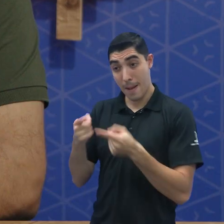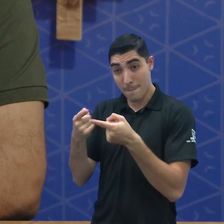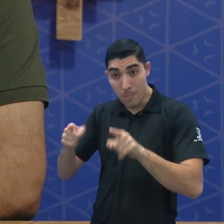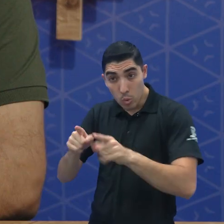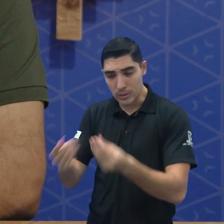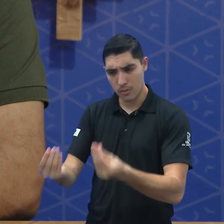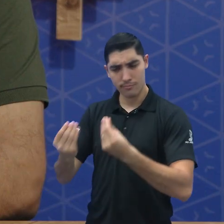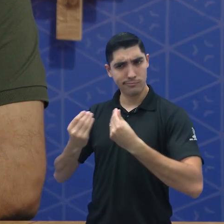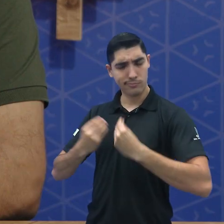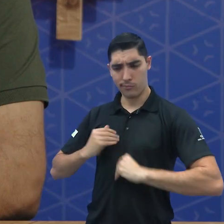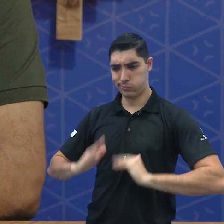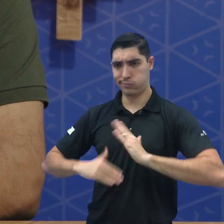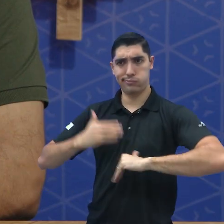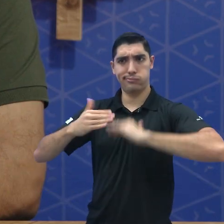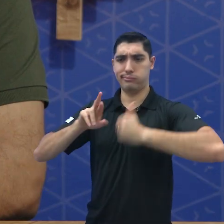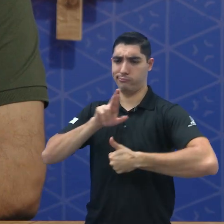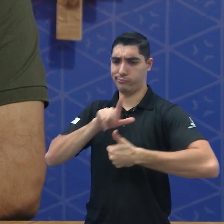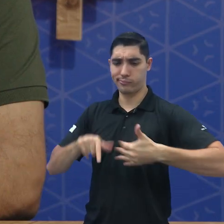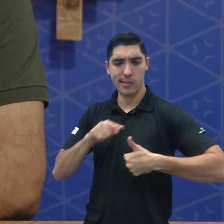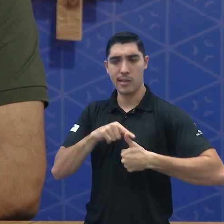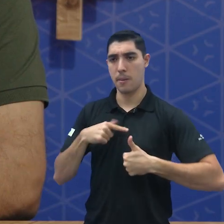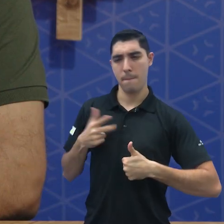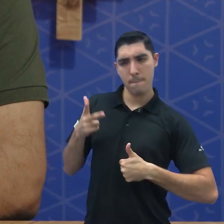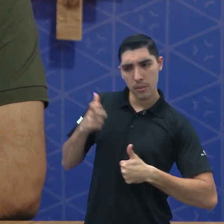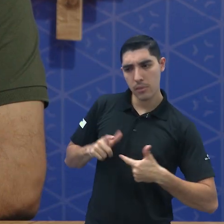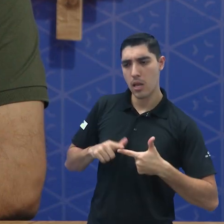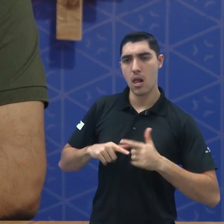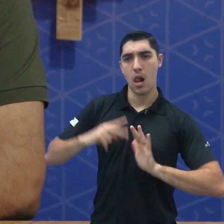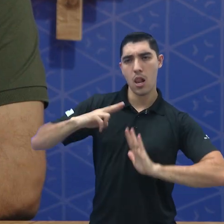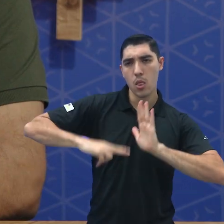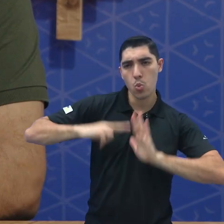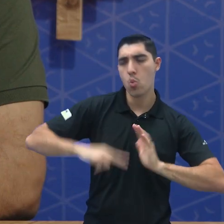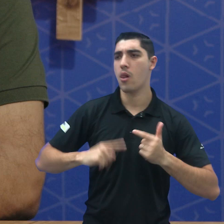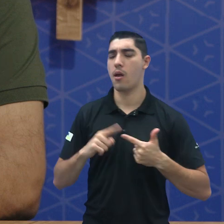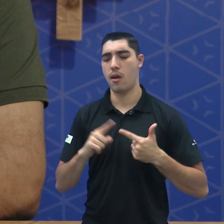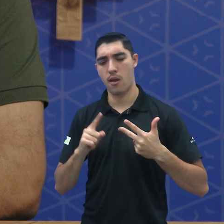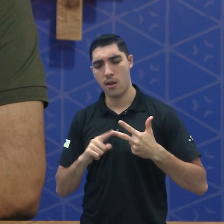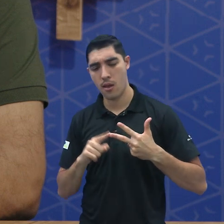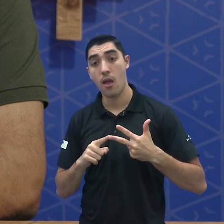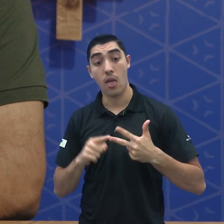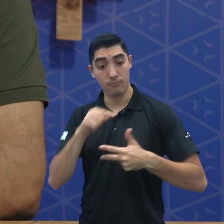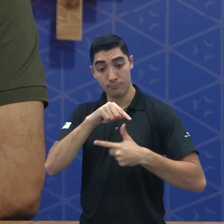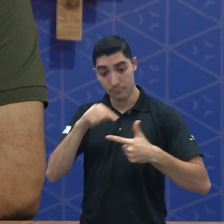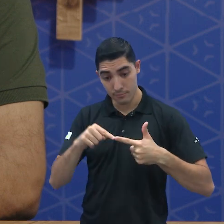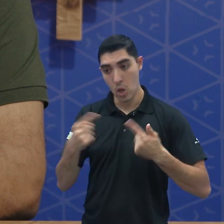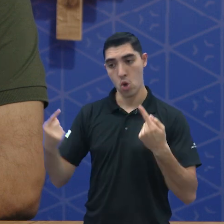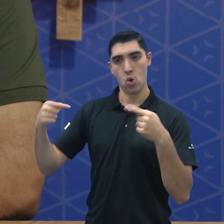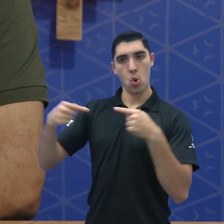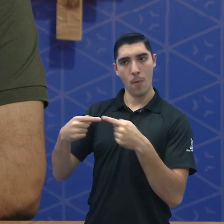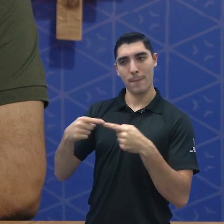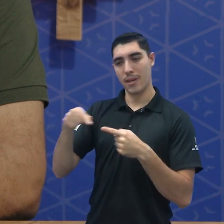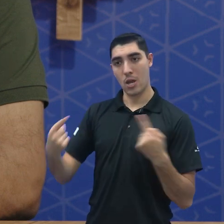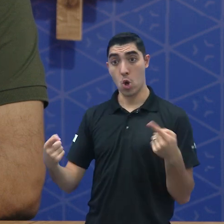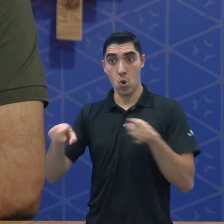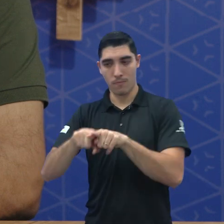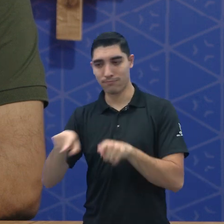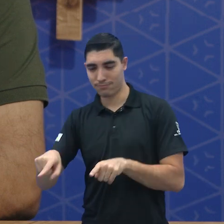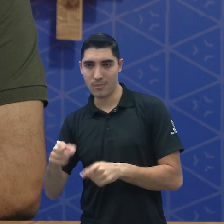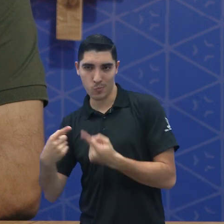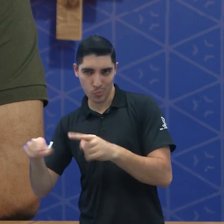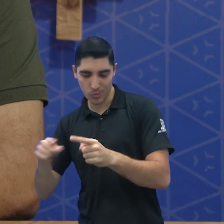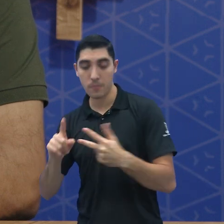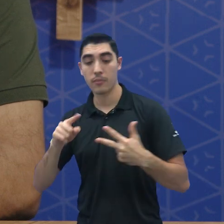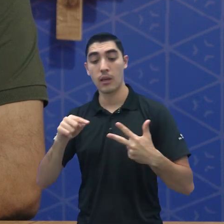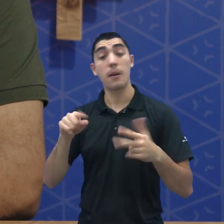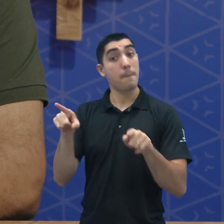desenvolve muito a questão da percepção, leitura, né, coisas que estão ali ligadas diretamente à música, mas o que ela contribui